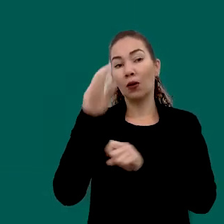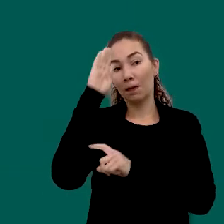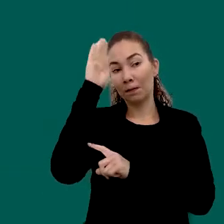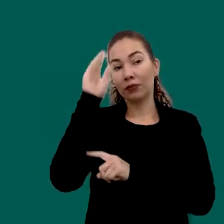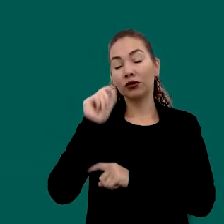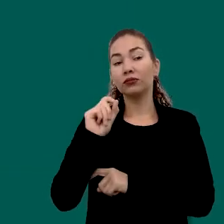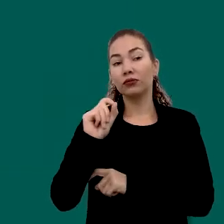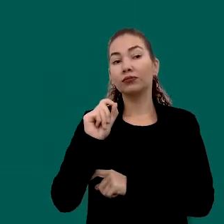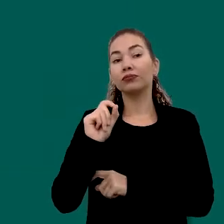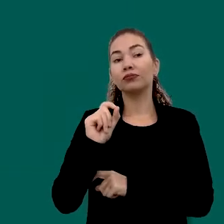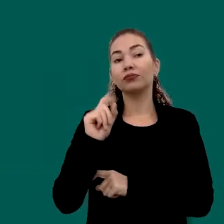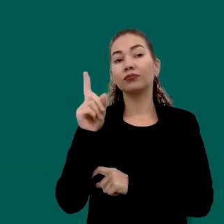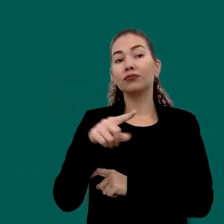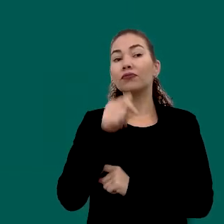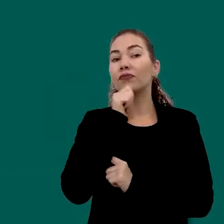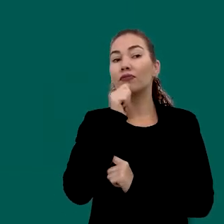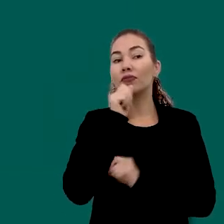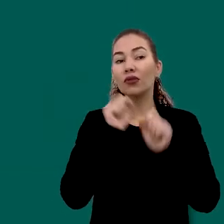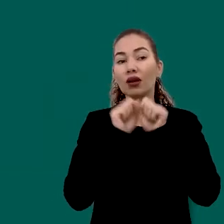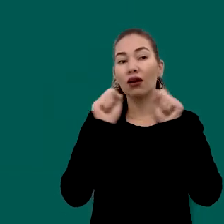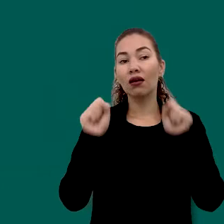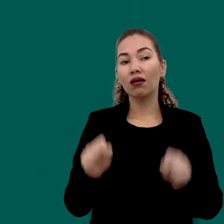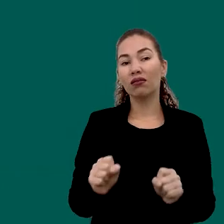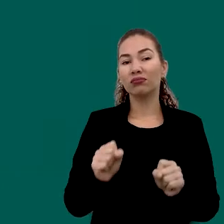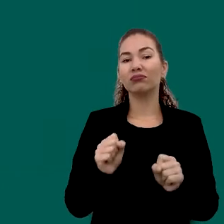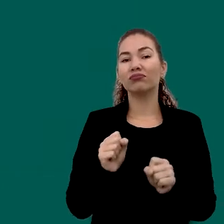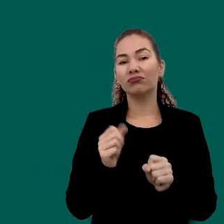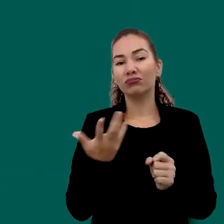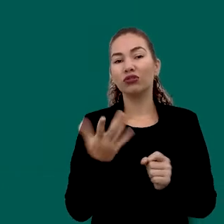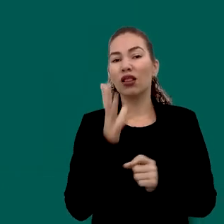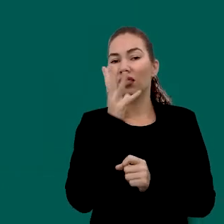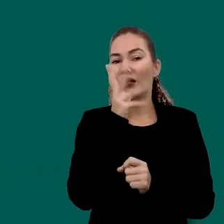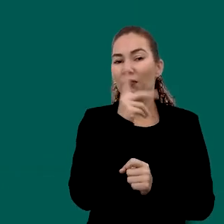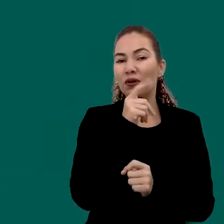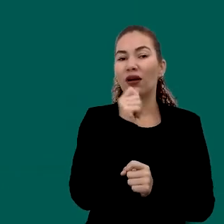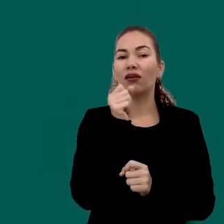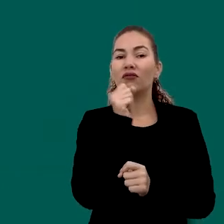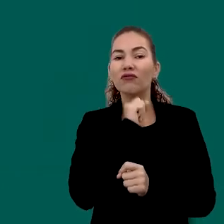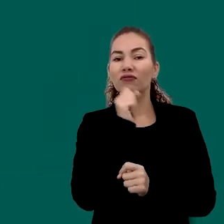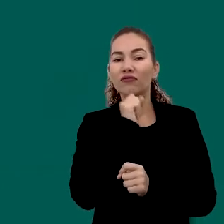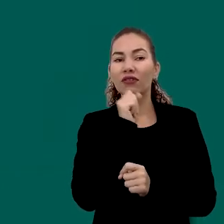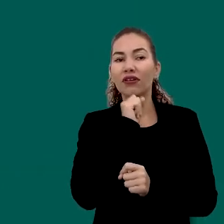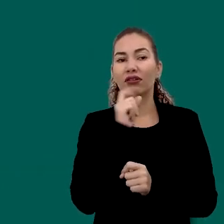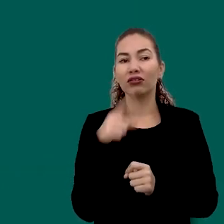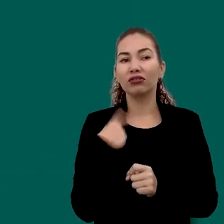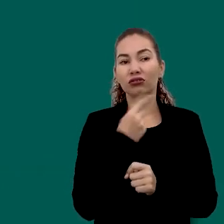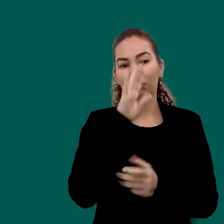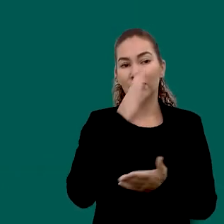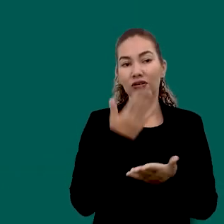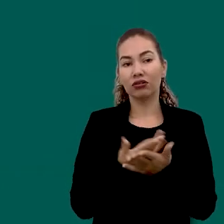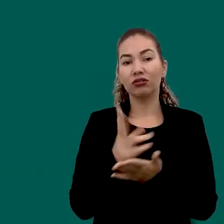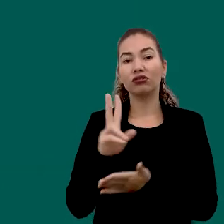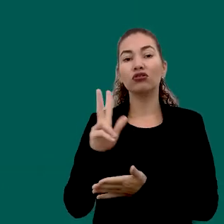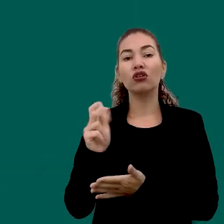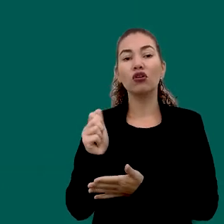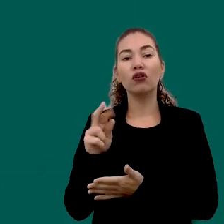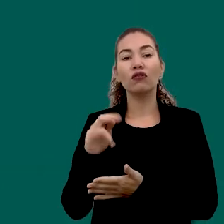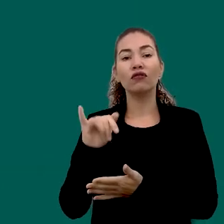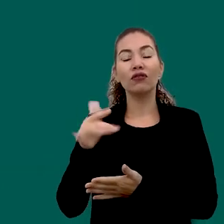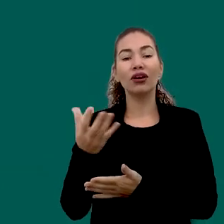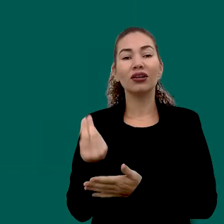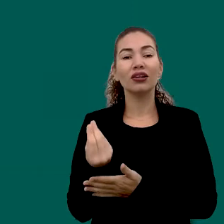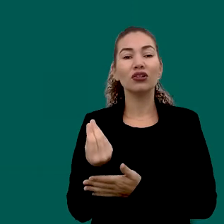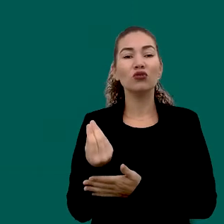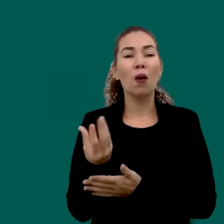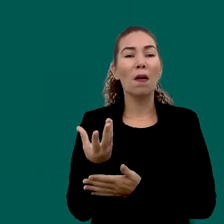foco aqui, e ele ainda é um sistema ainda muito arcaico em muitos pontos, né? A gente sempre diz que o varejo ele está muitos anos atrasado, principalmente